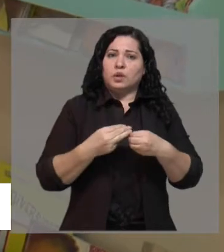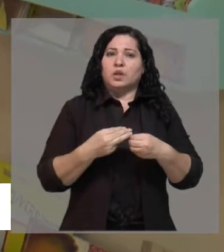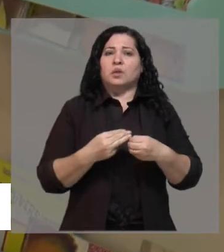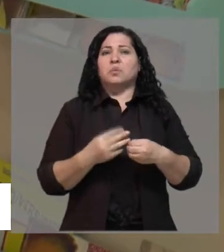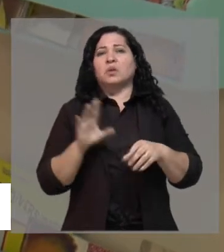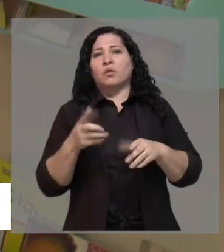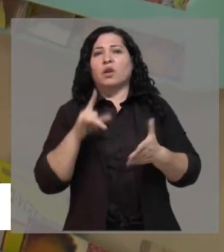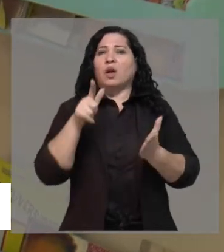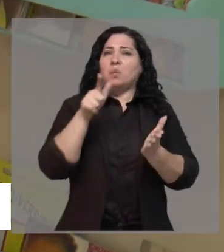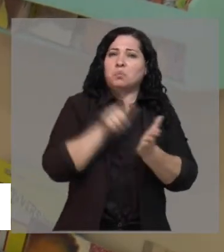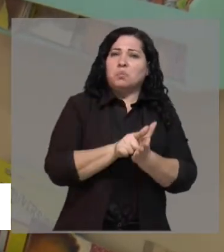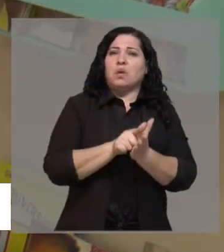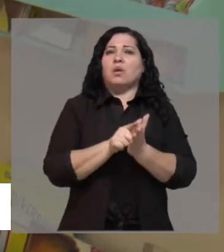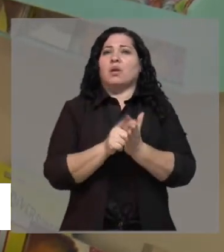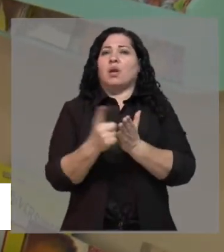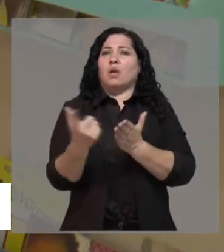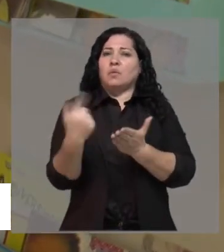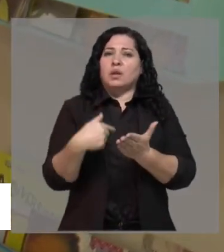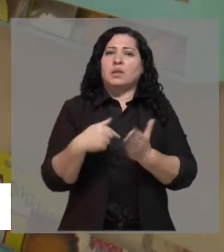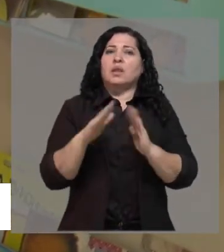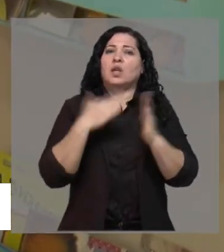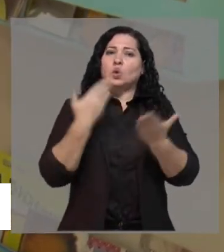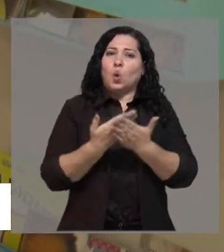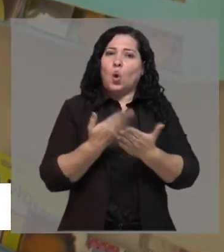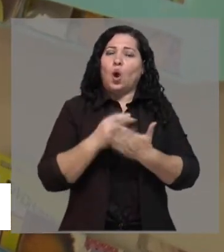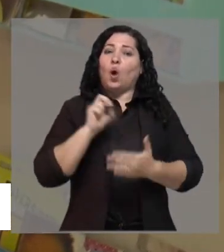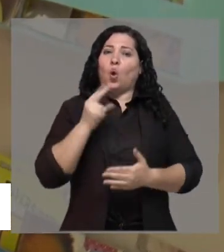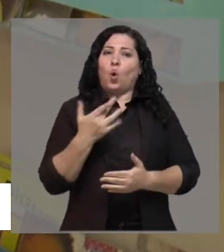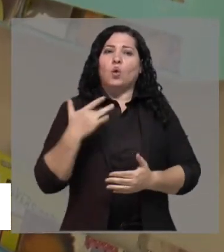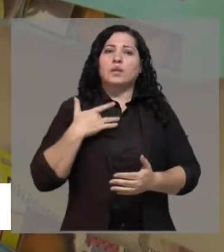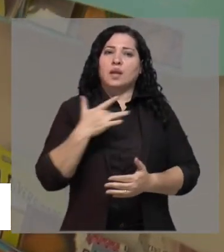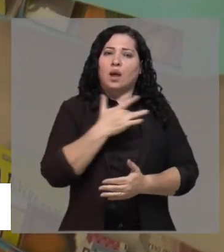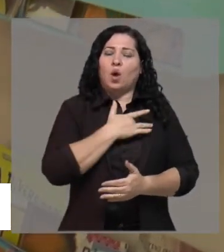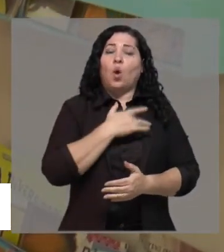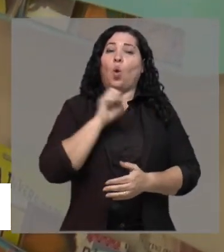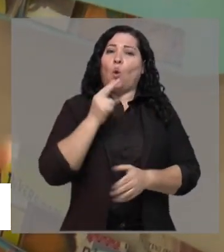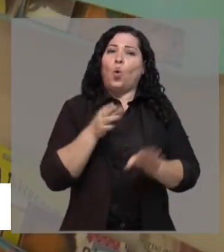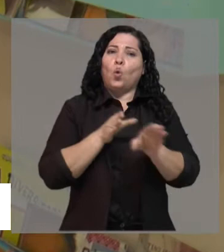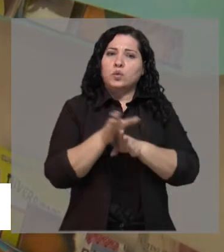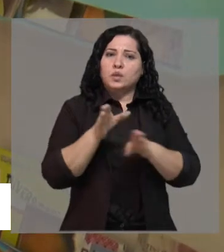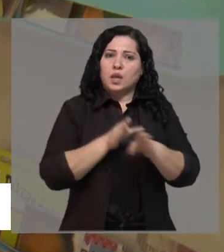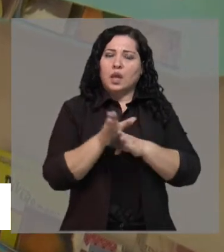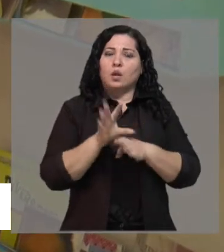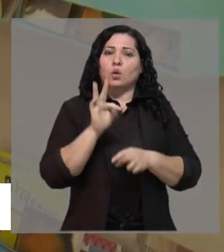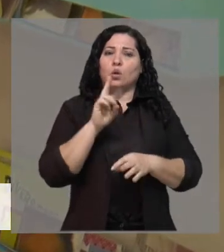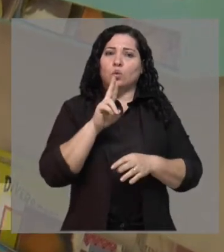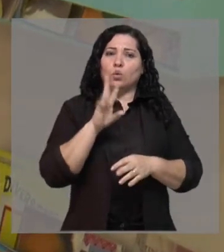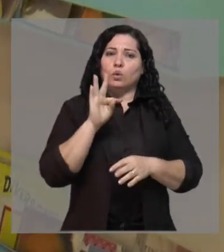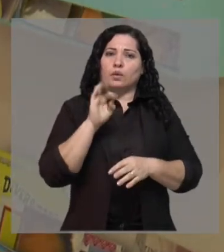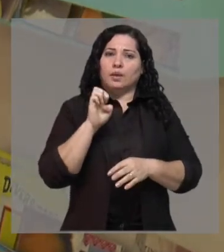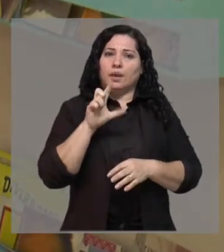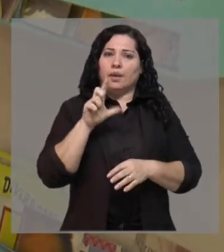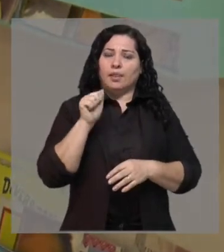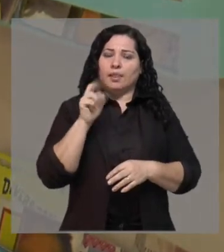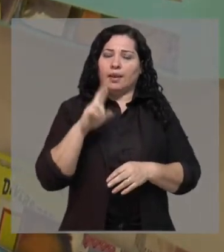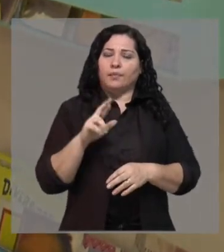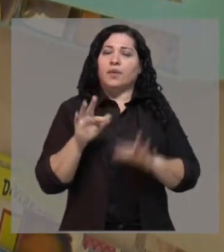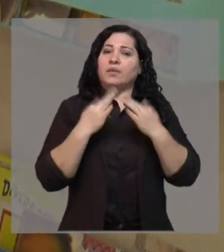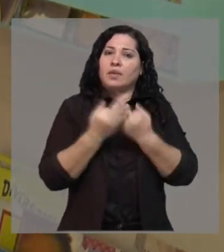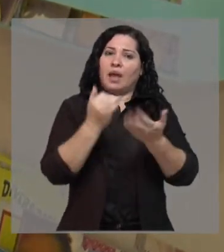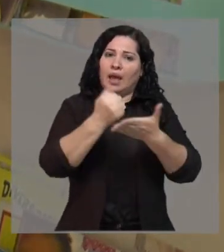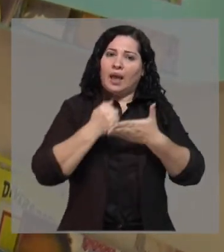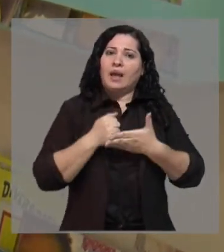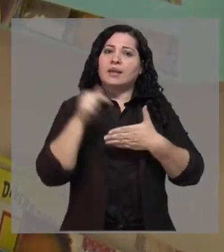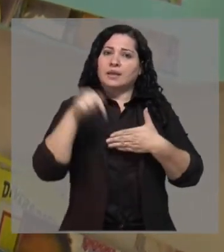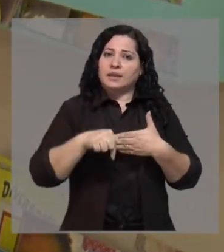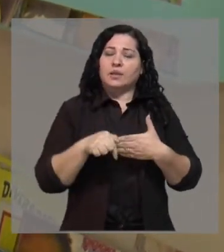município, então ela pode vir com encaminhamento da escola, da saúde, enfim, o conselho tutelar, a família traz esse